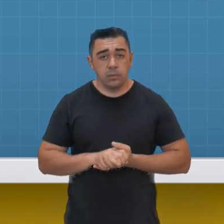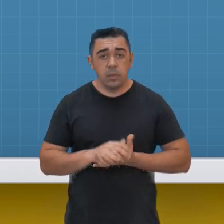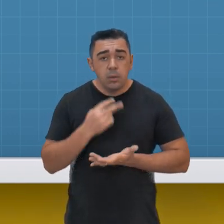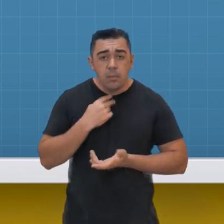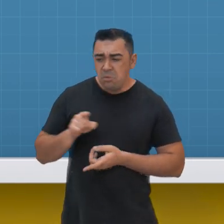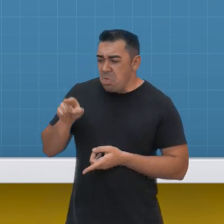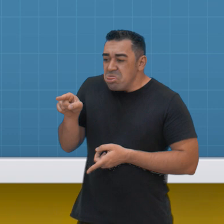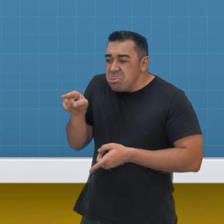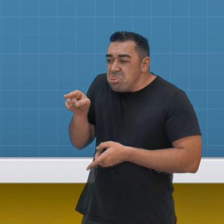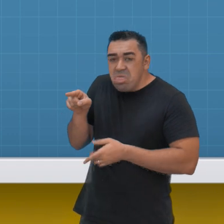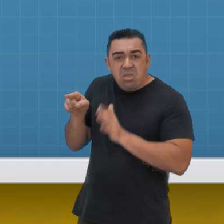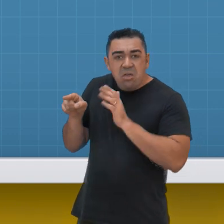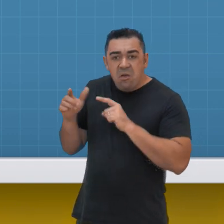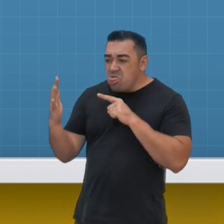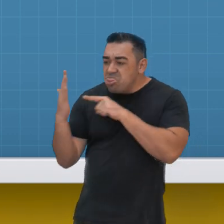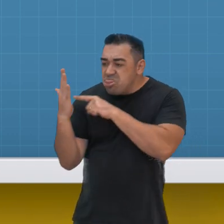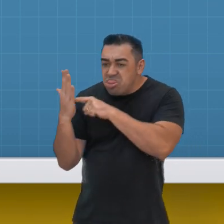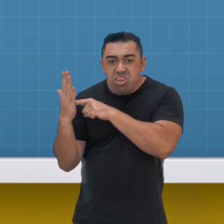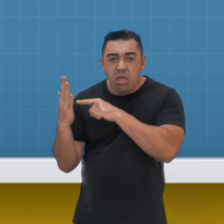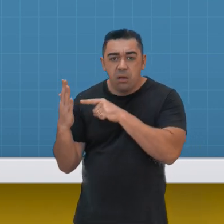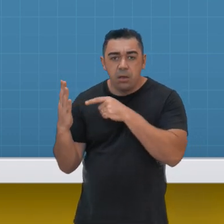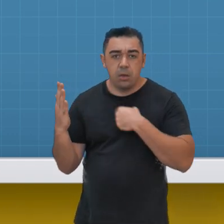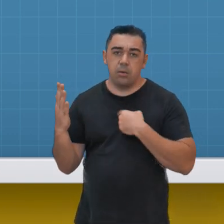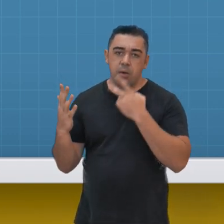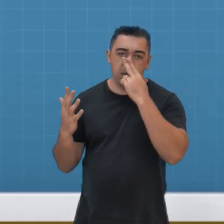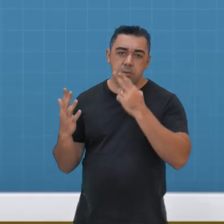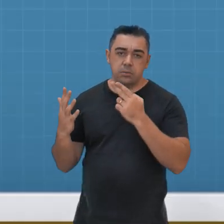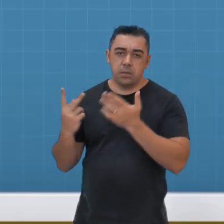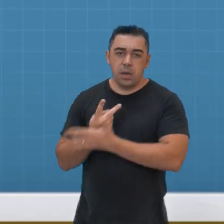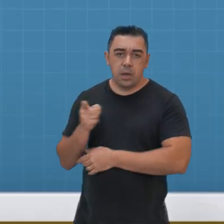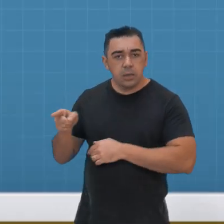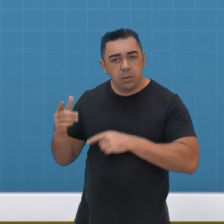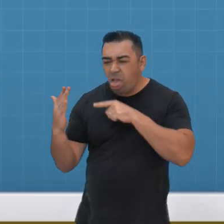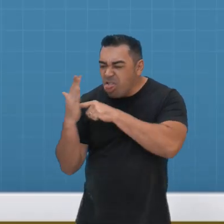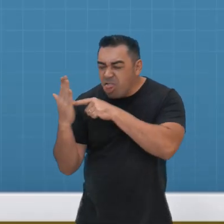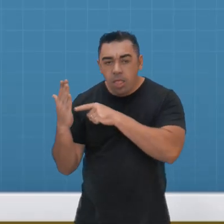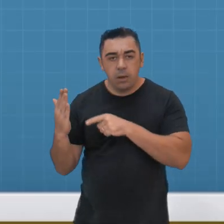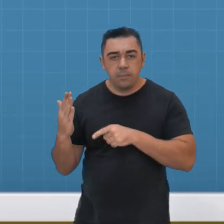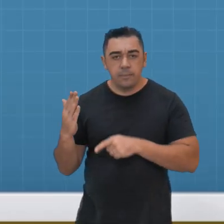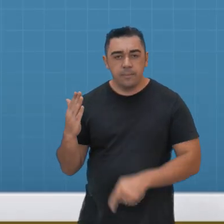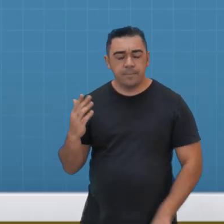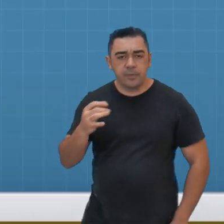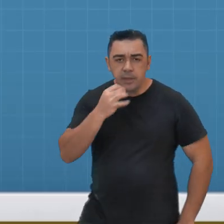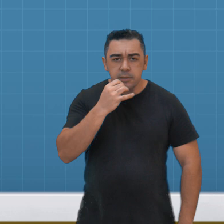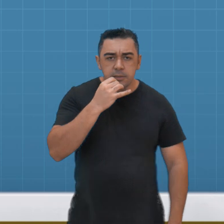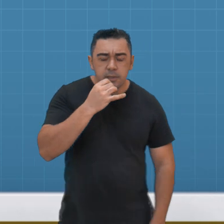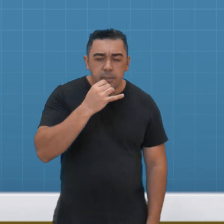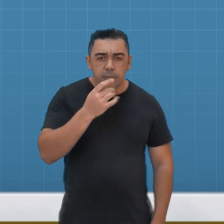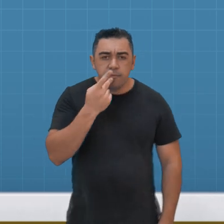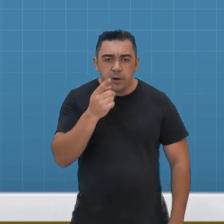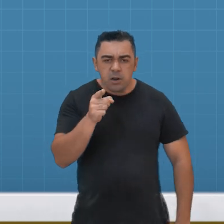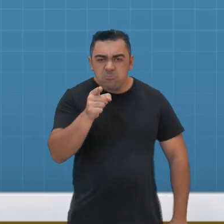que você acha que não está correto. Por exemplo, se você aponta para mim e diz que o meu cabelo